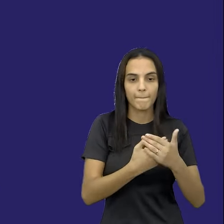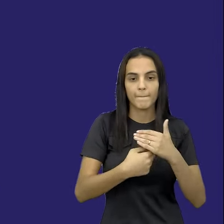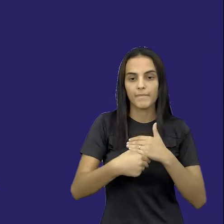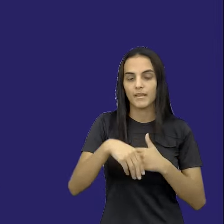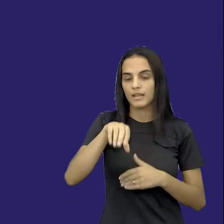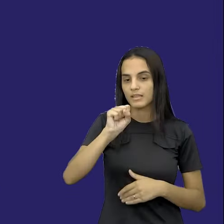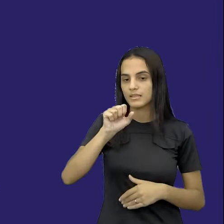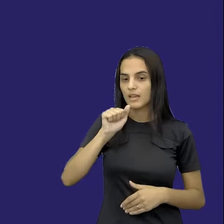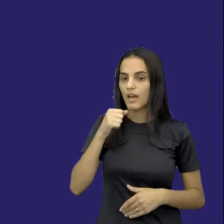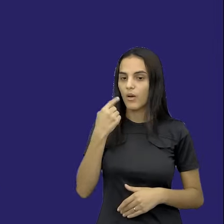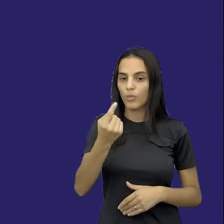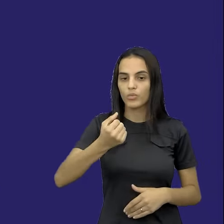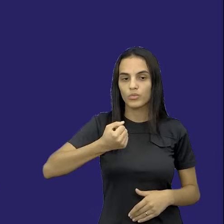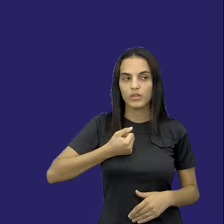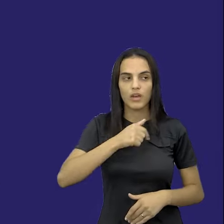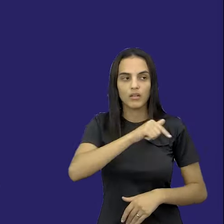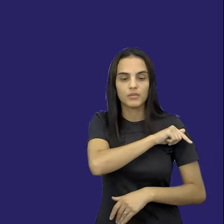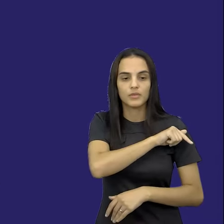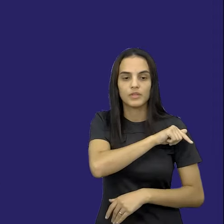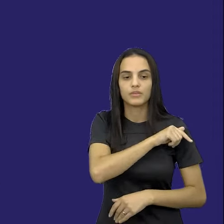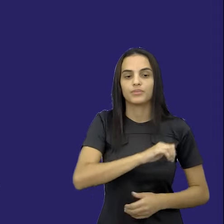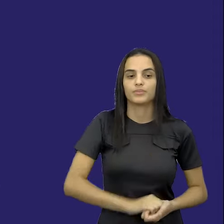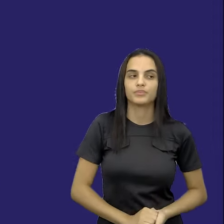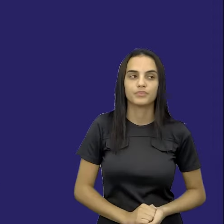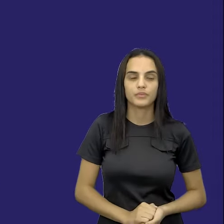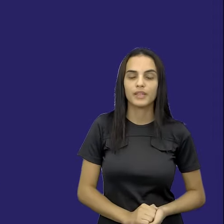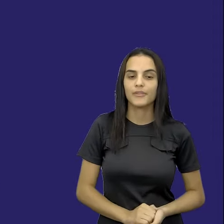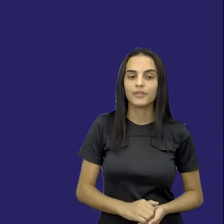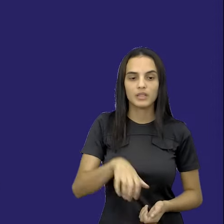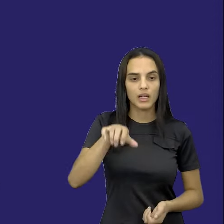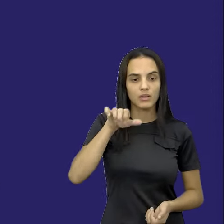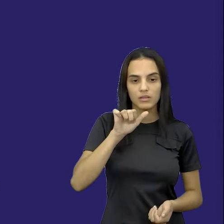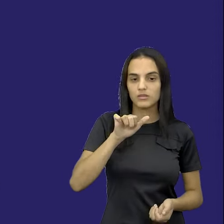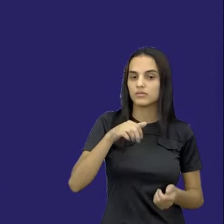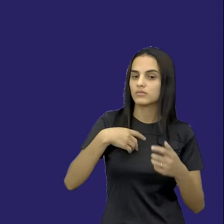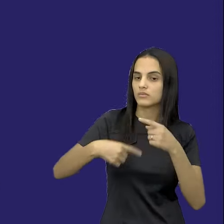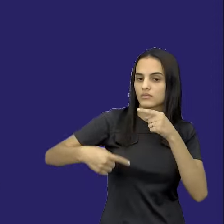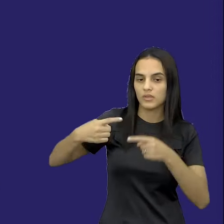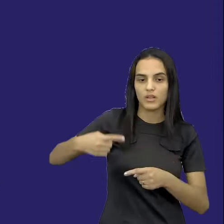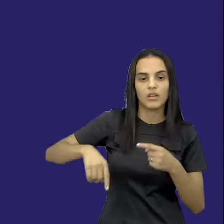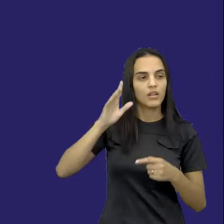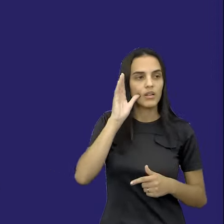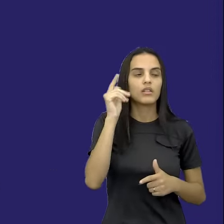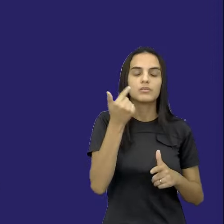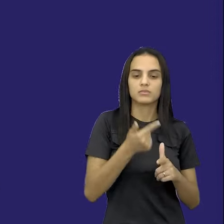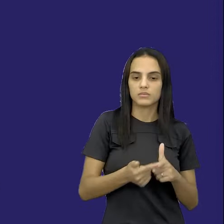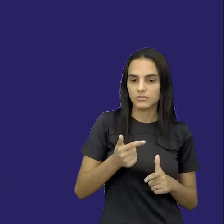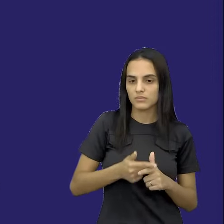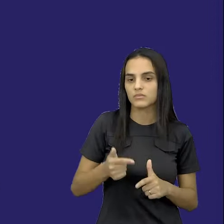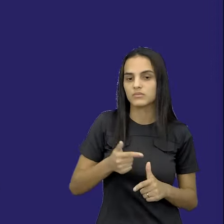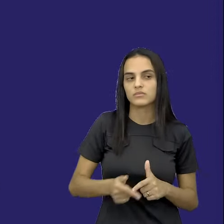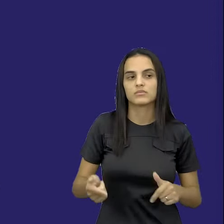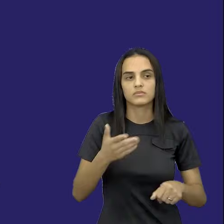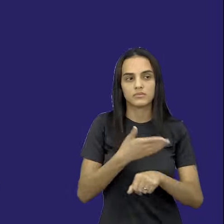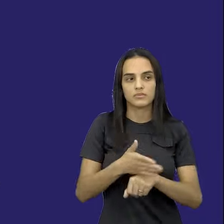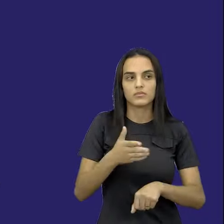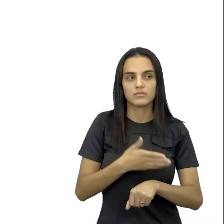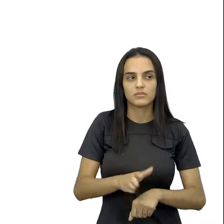da SA1 do 7º ano, e discutir a resolução de problemas na prática, tá?